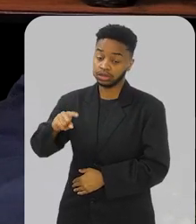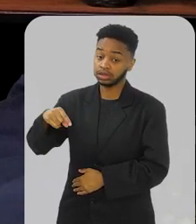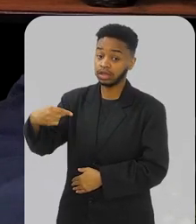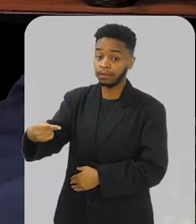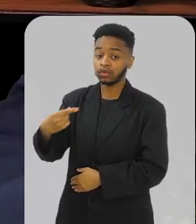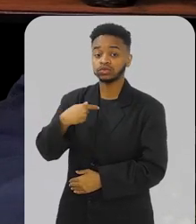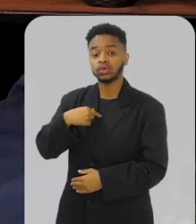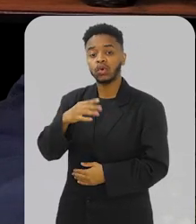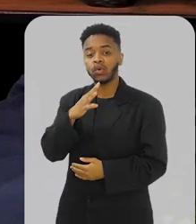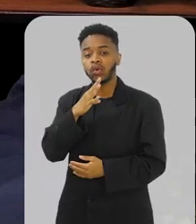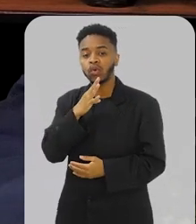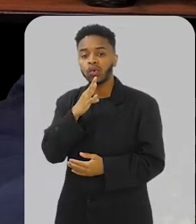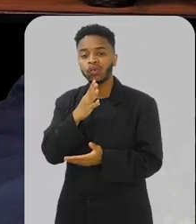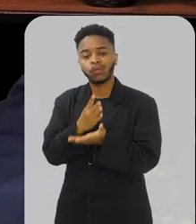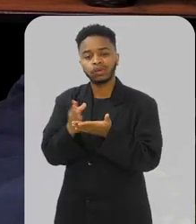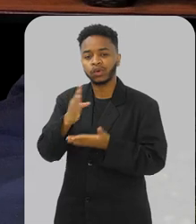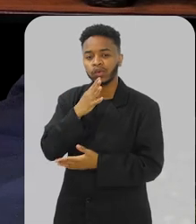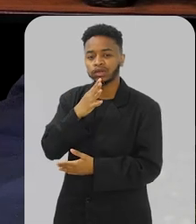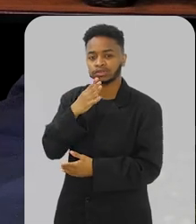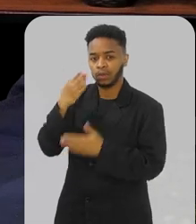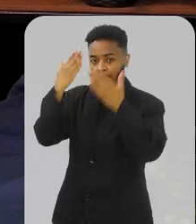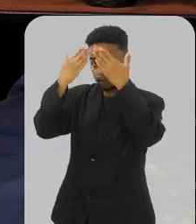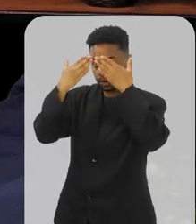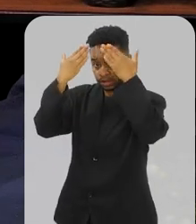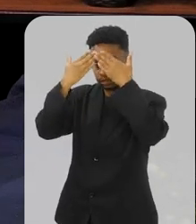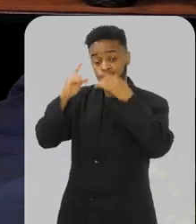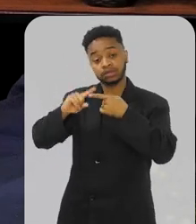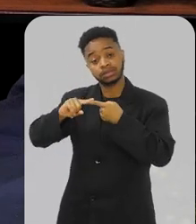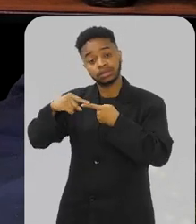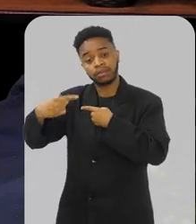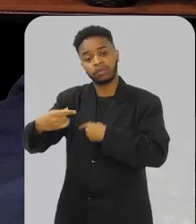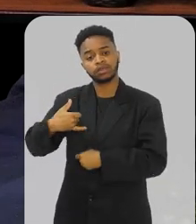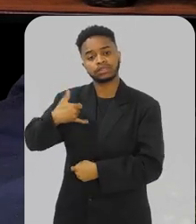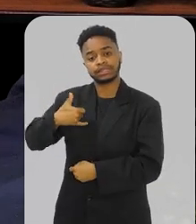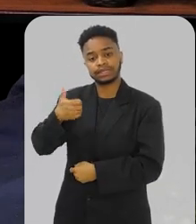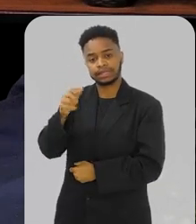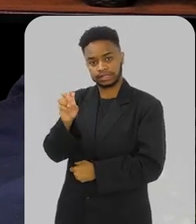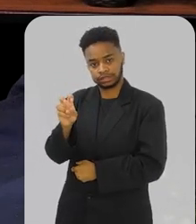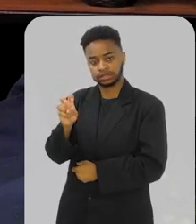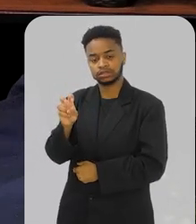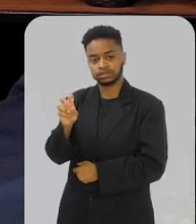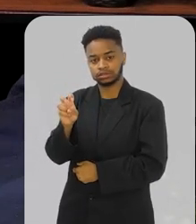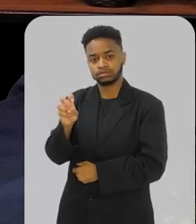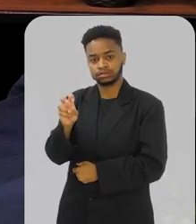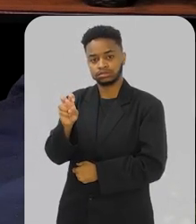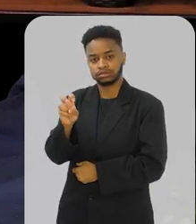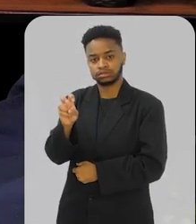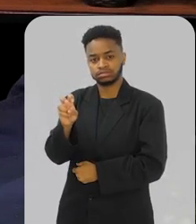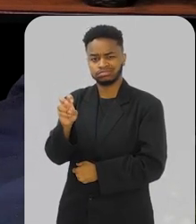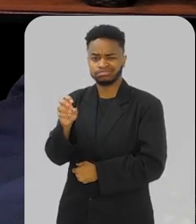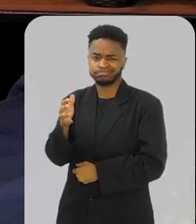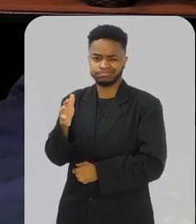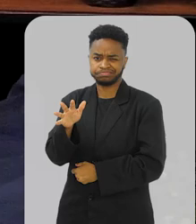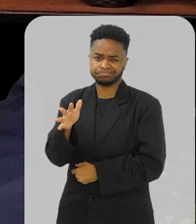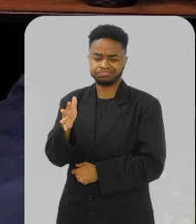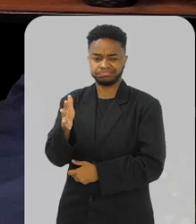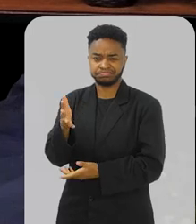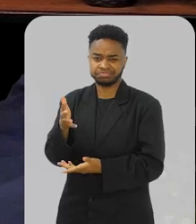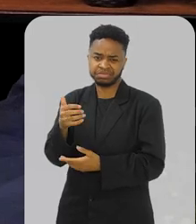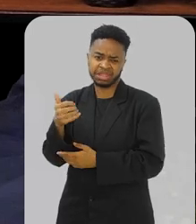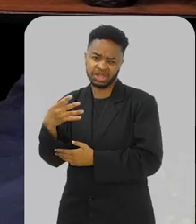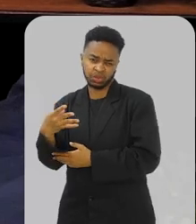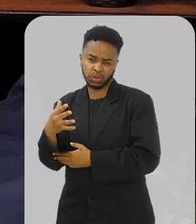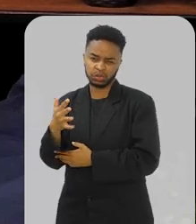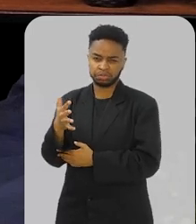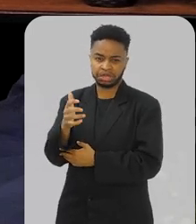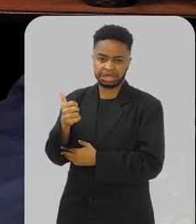eu fui conhecendo a Umbanda e depois com 15, é um pouquinho, é